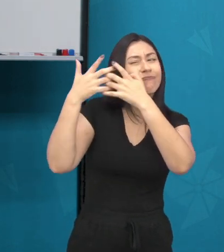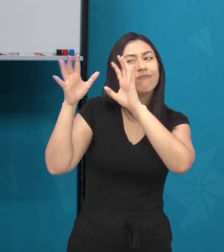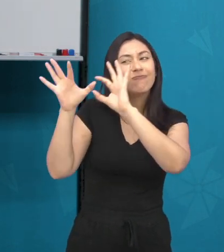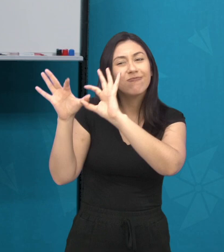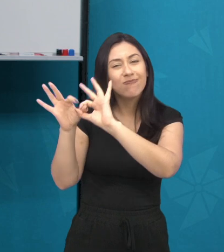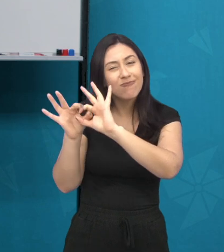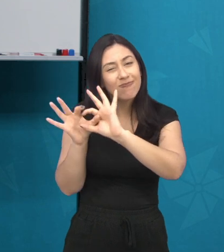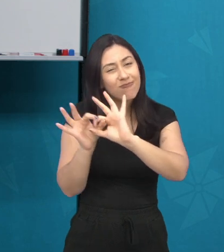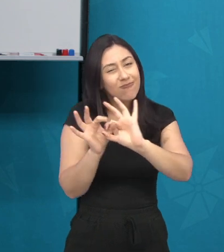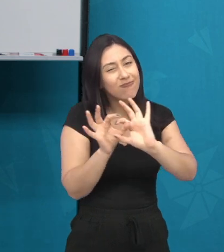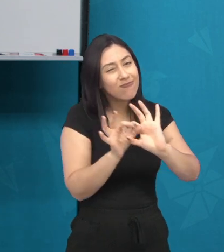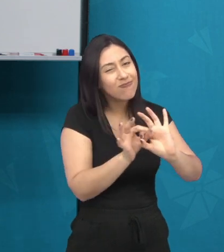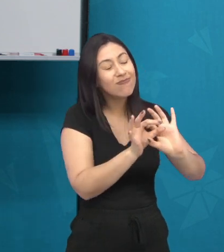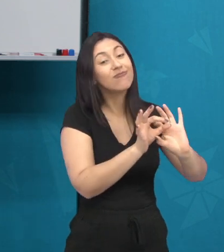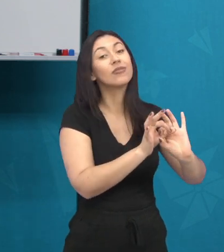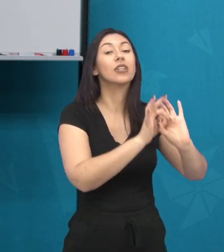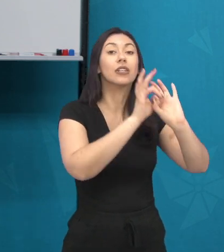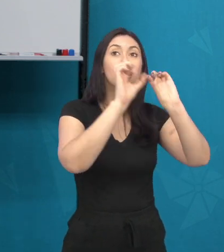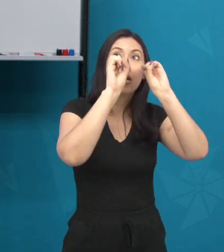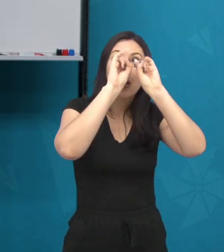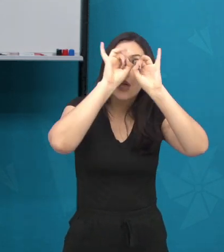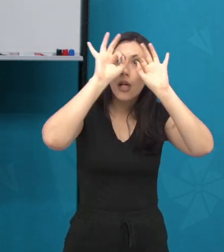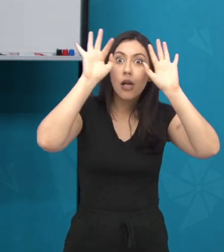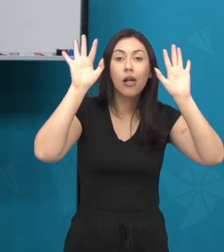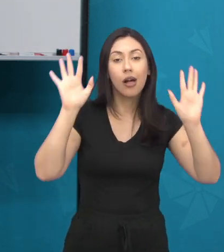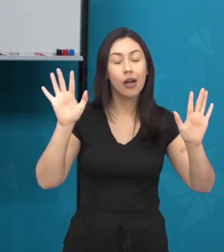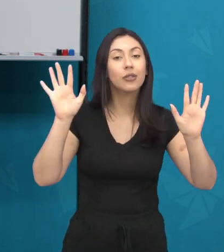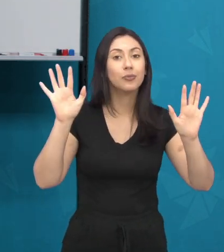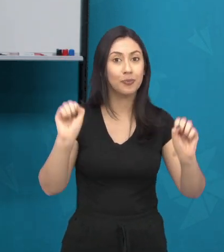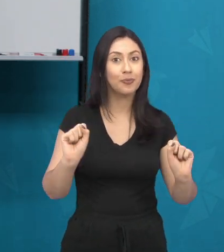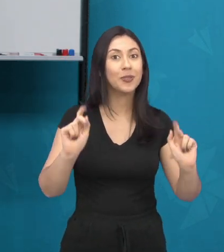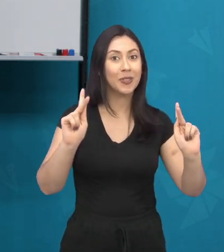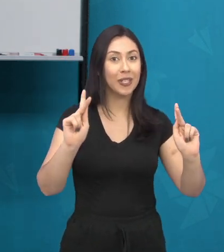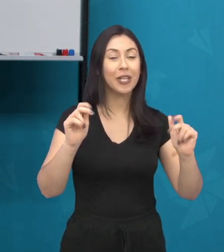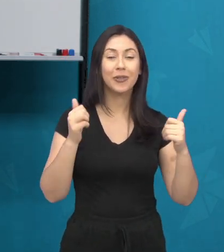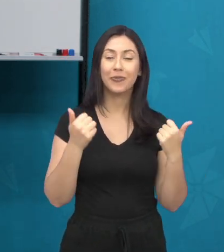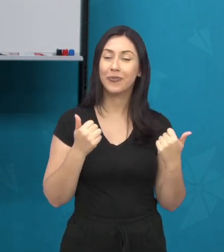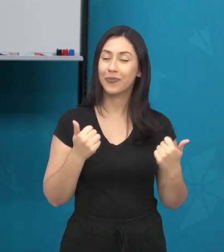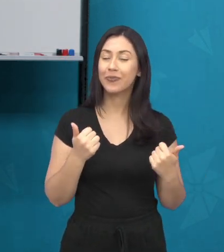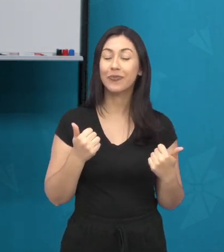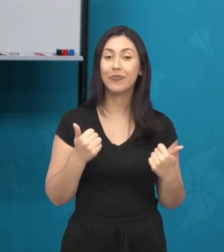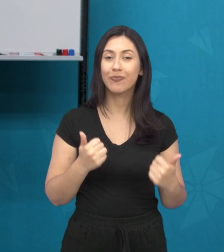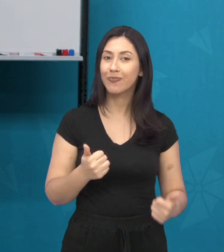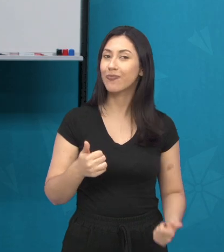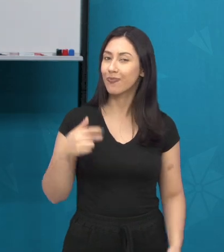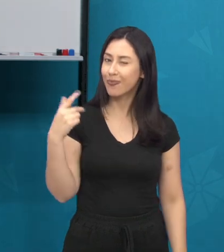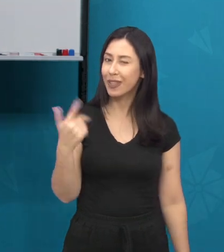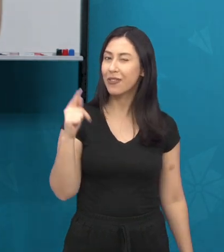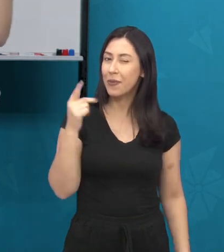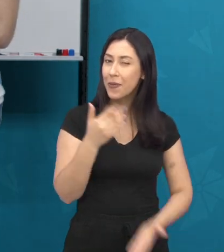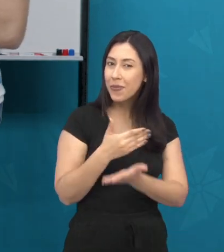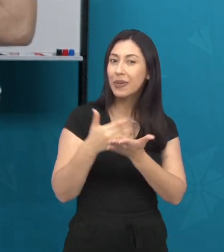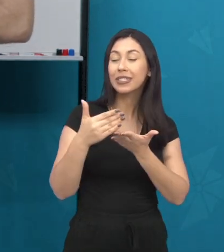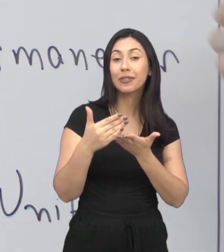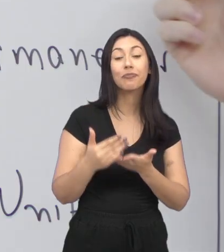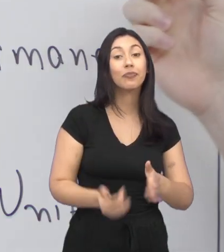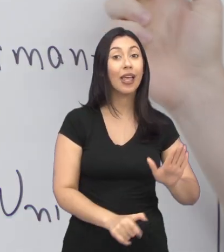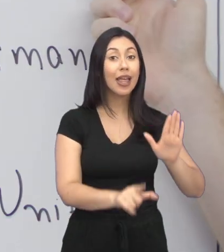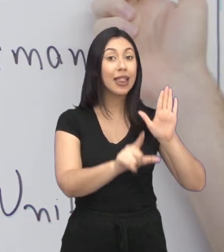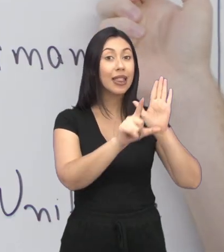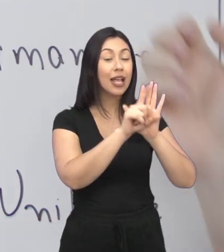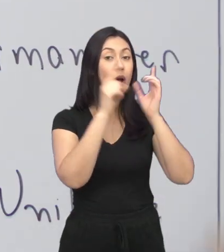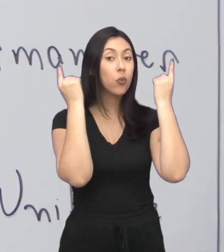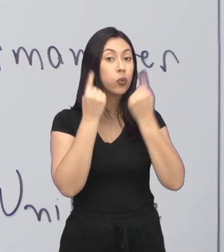conectando e tudo vai se clareando na nossa mente tá bom Bora lá pessoal lei de Newton